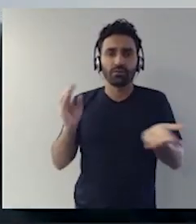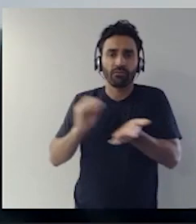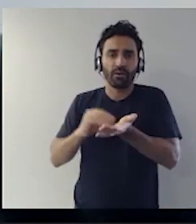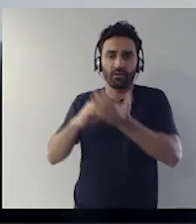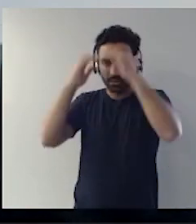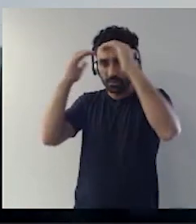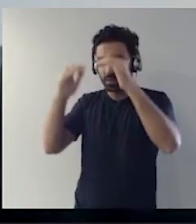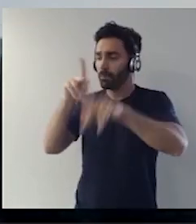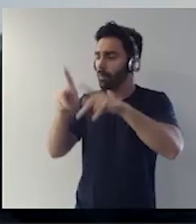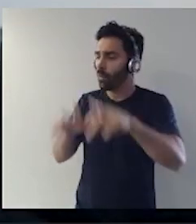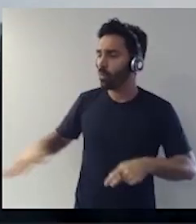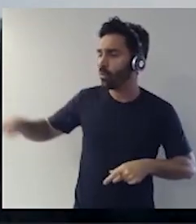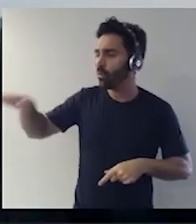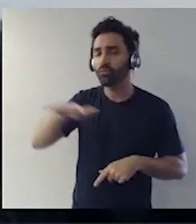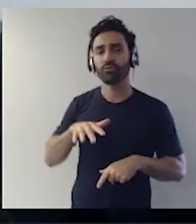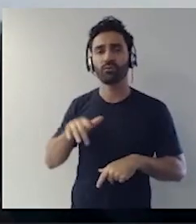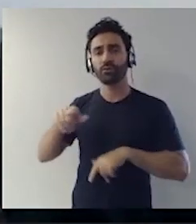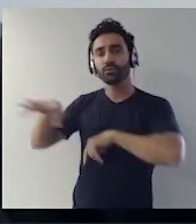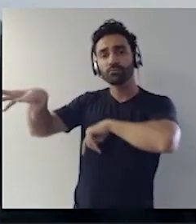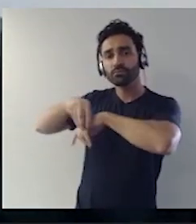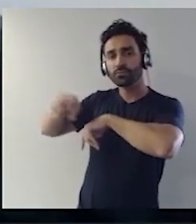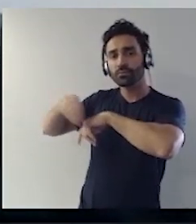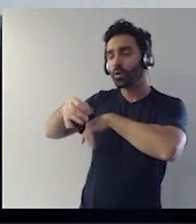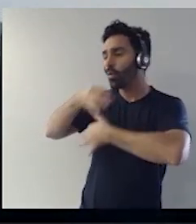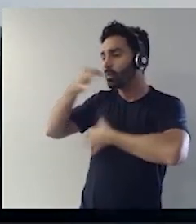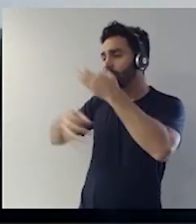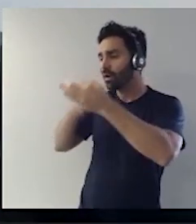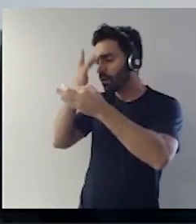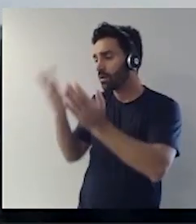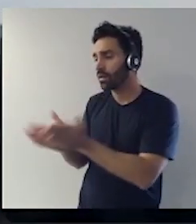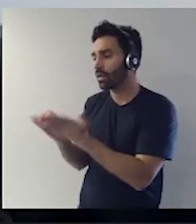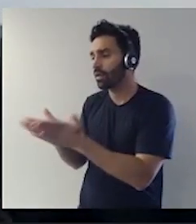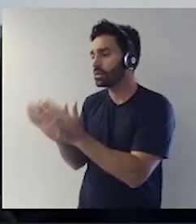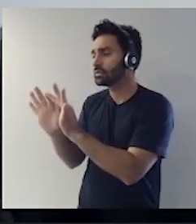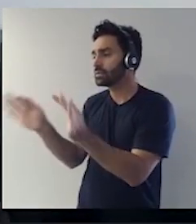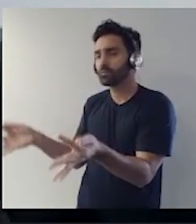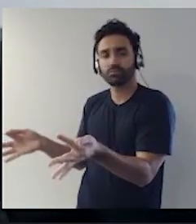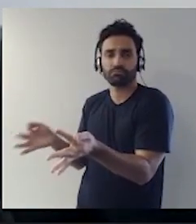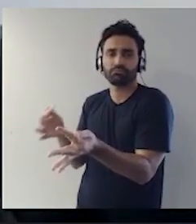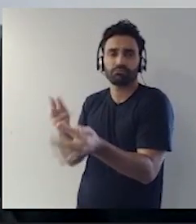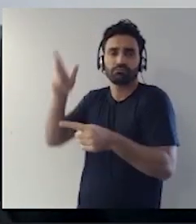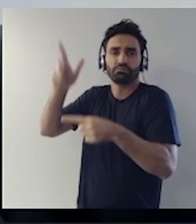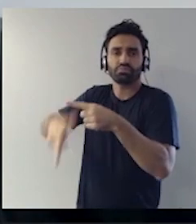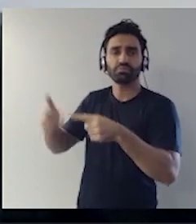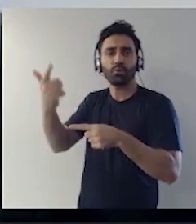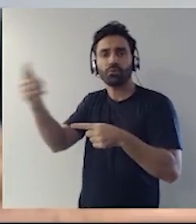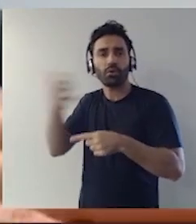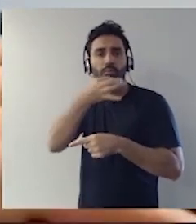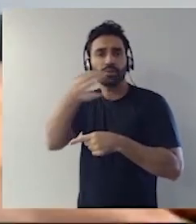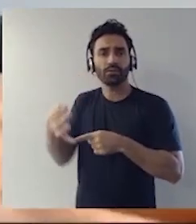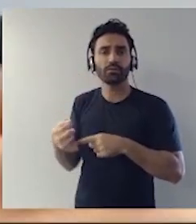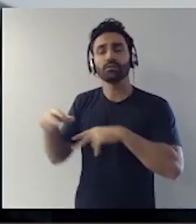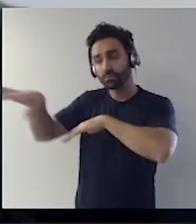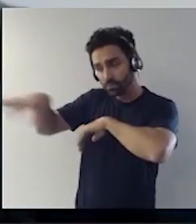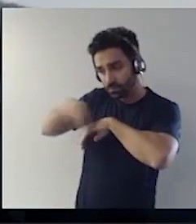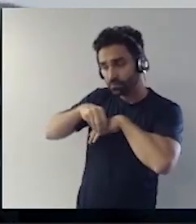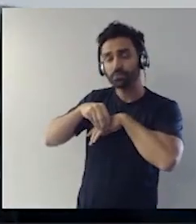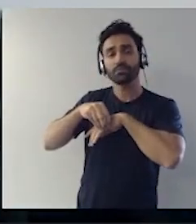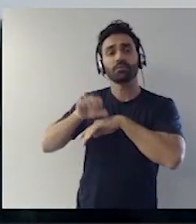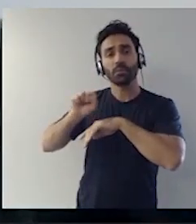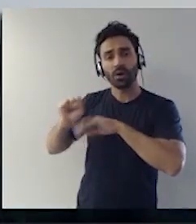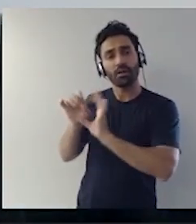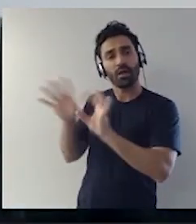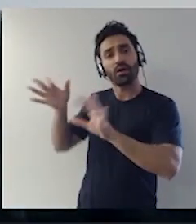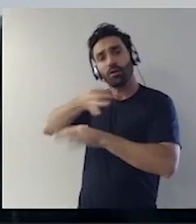margem do debate sério e o debate que influencia as tomadas de posição e decisão na República, uma margem enorme da